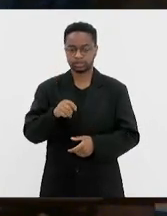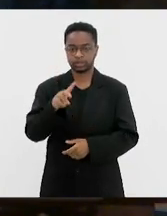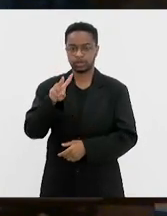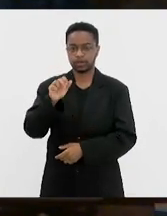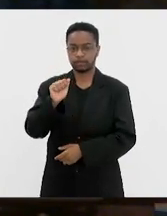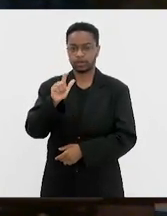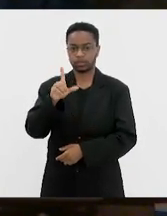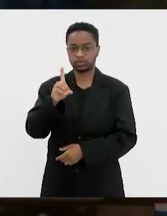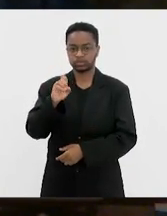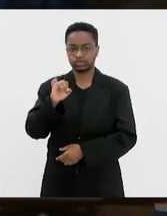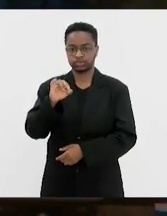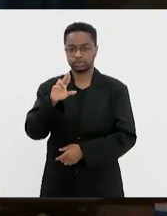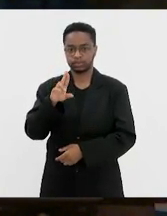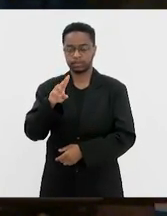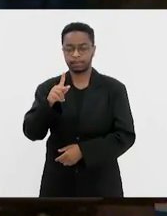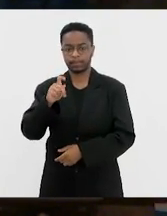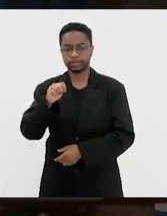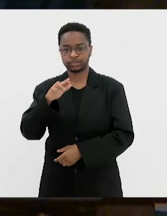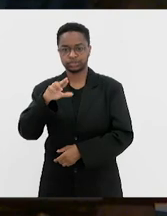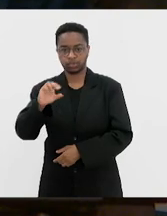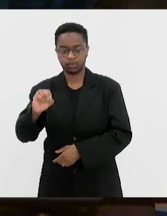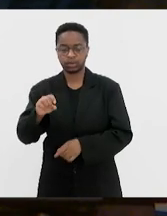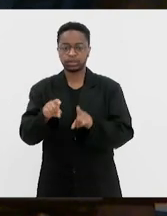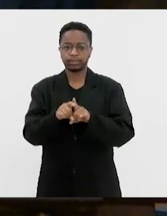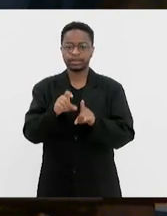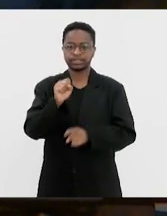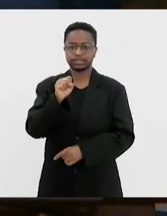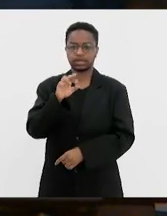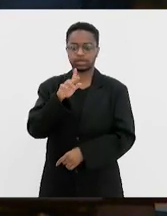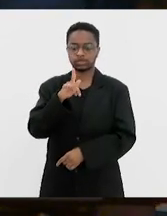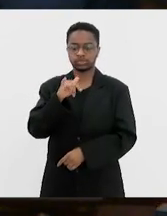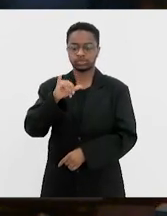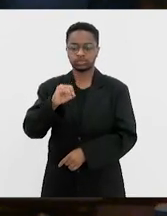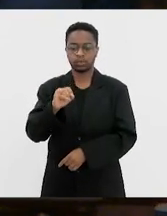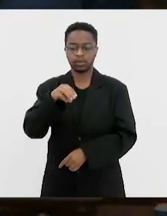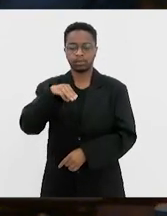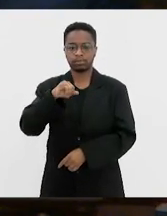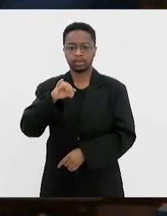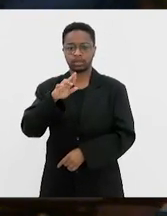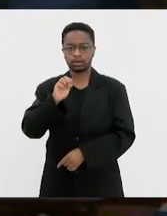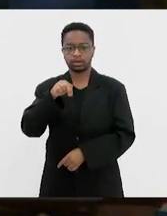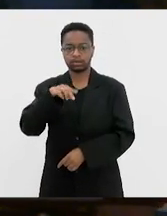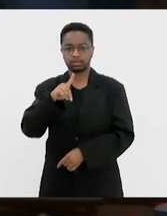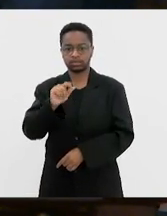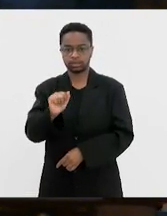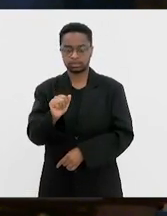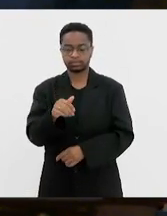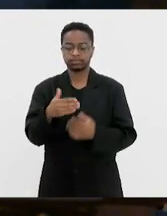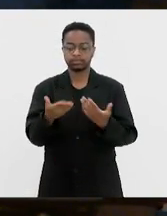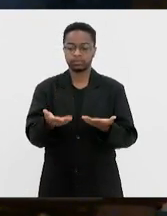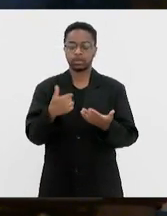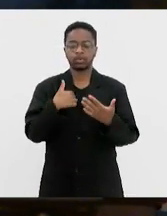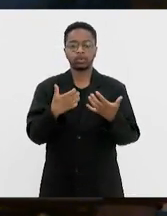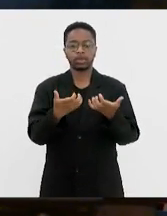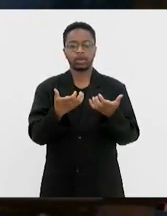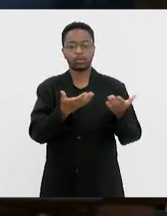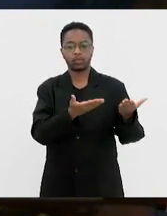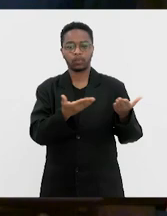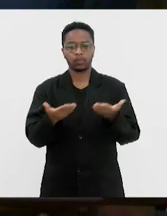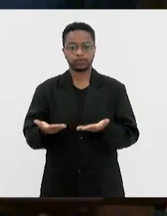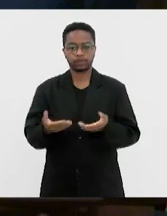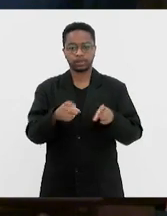Paixão e a Sérgio Miranda. Então eu queria convidar, né, para compor a mesa